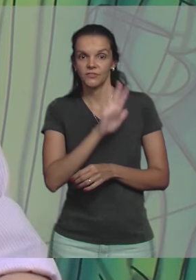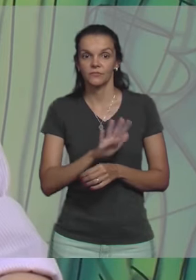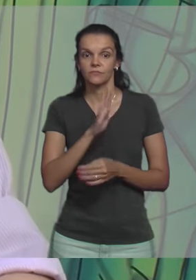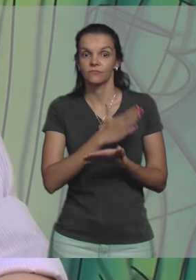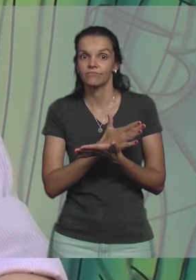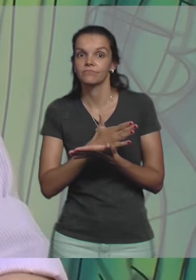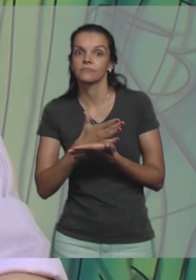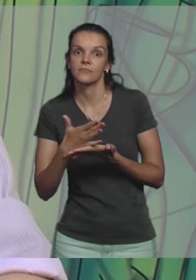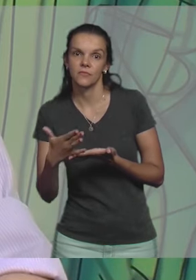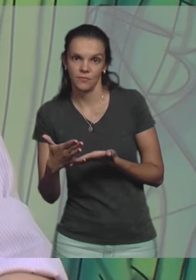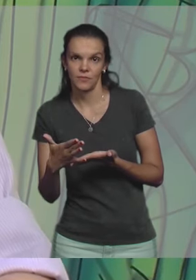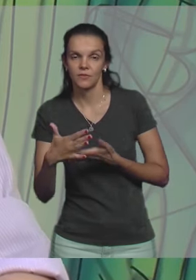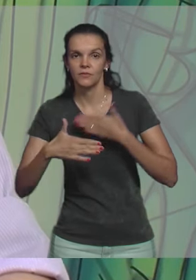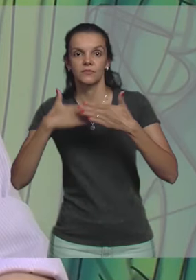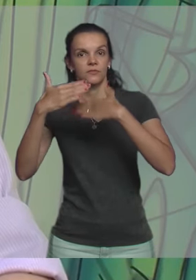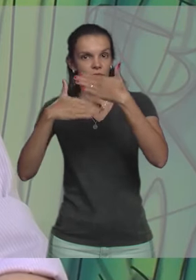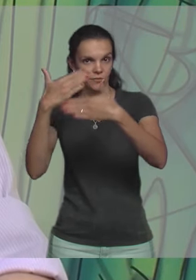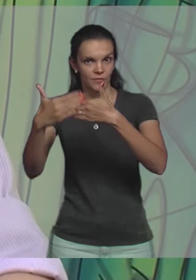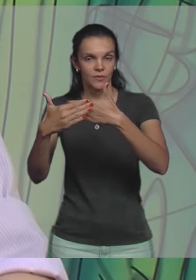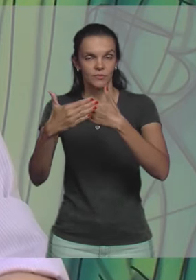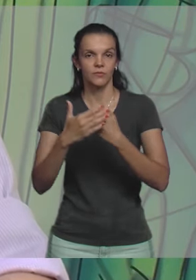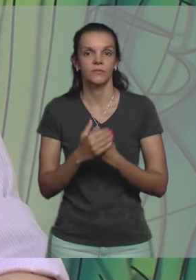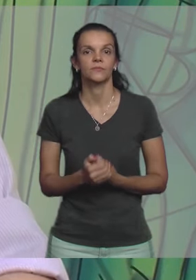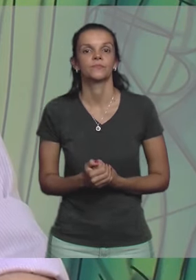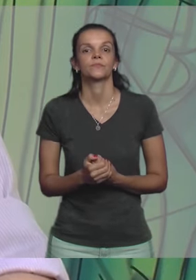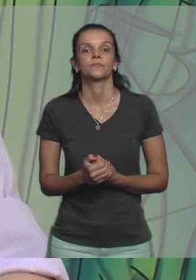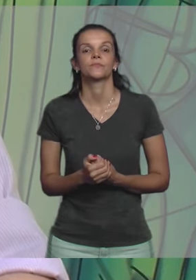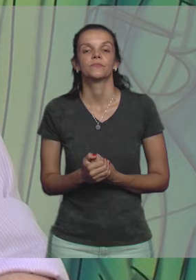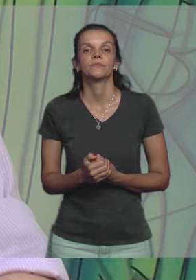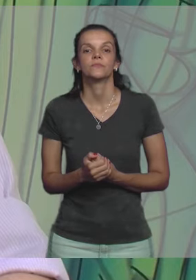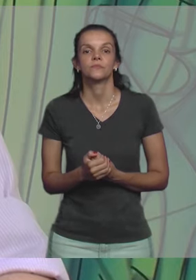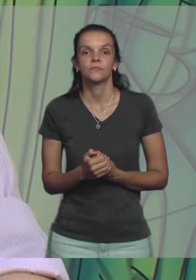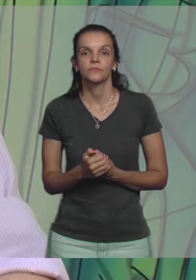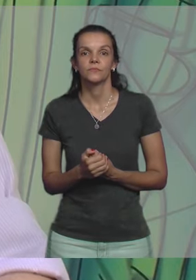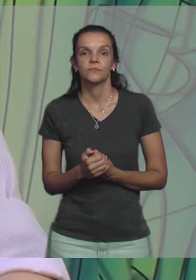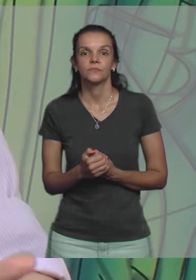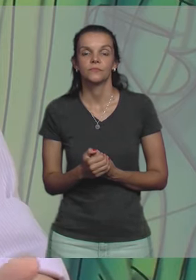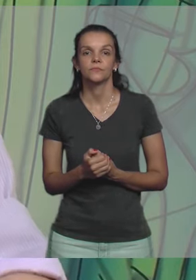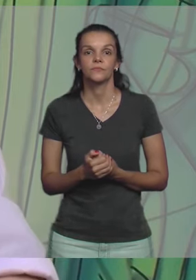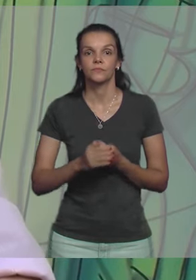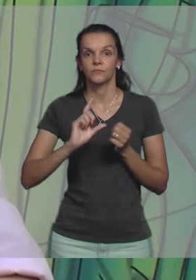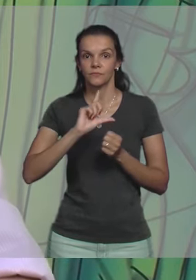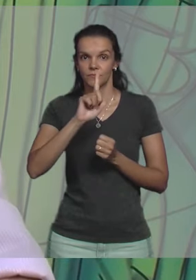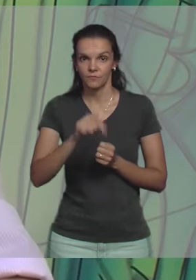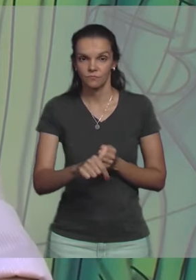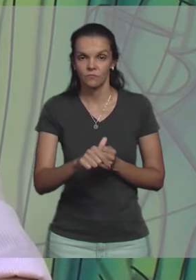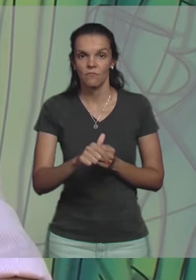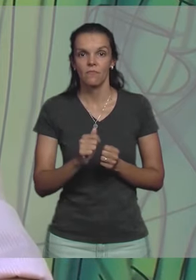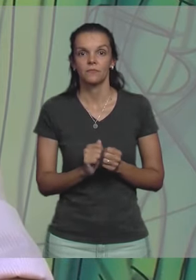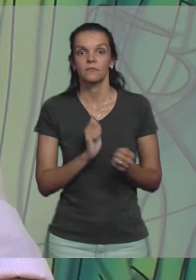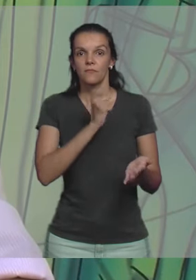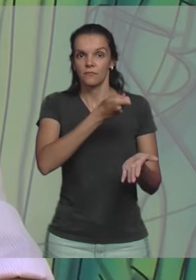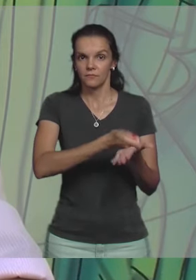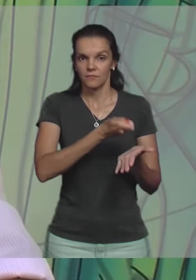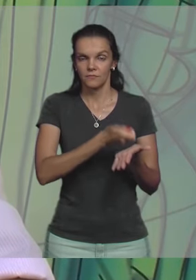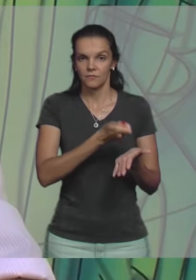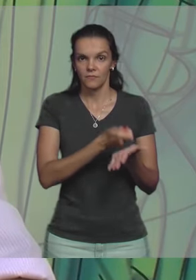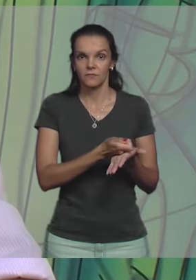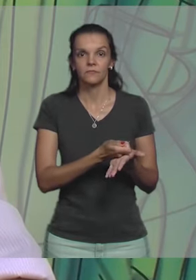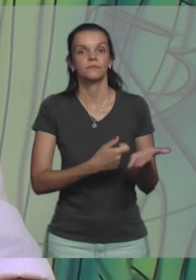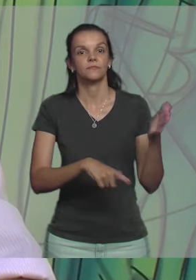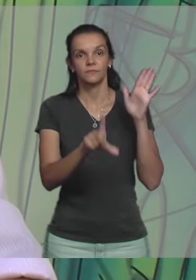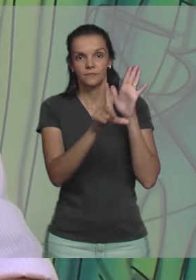precisa ser desenvolvida inicialmente na elaboração do plano. Na sequência, é obrigatório, está nos